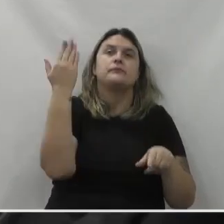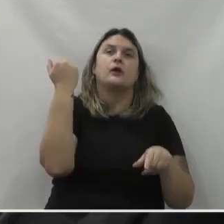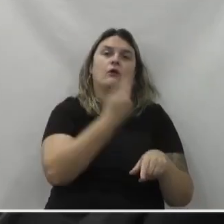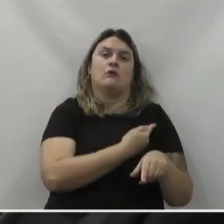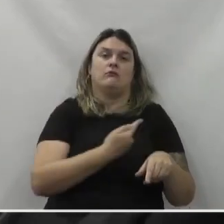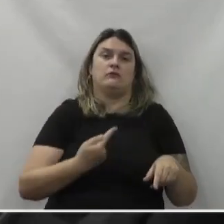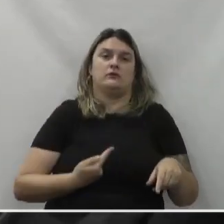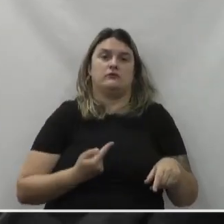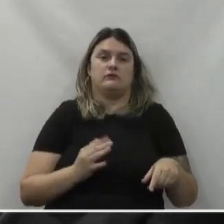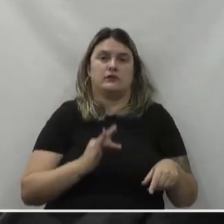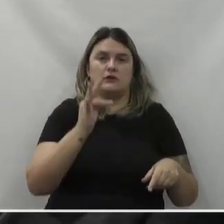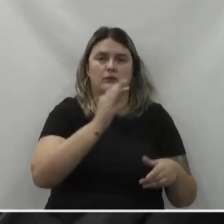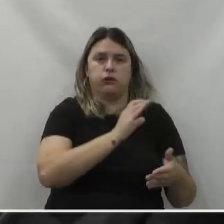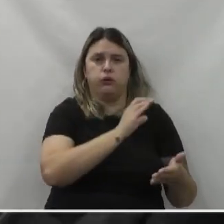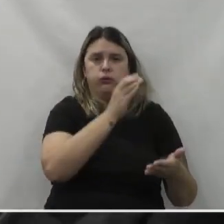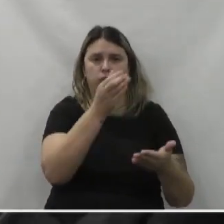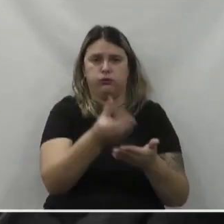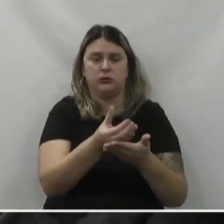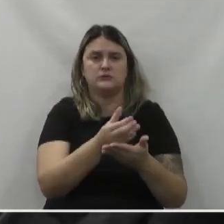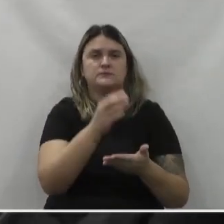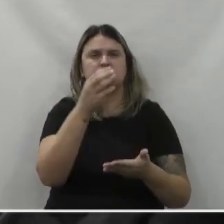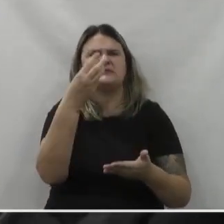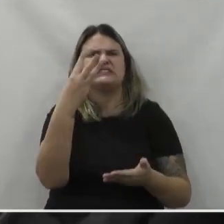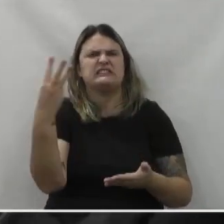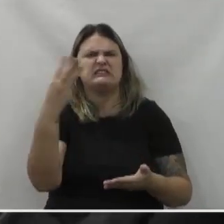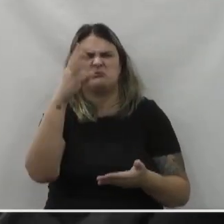federal repassou um índice de